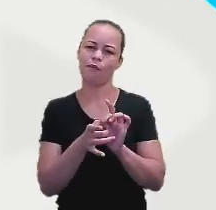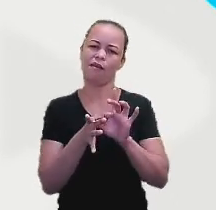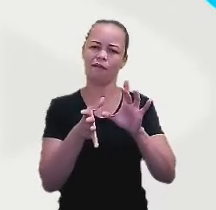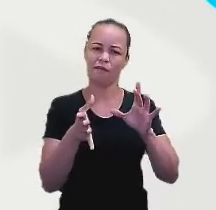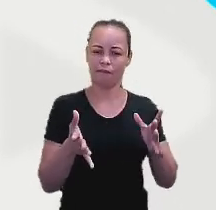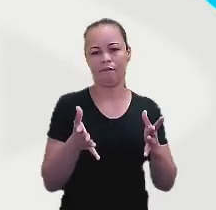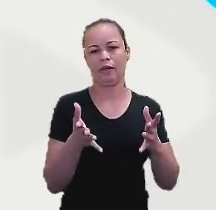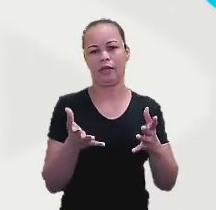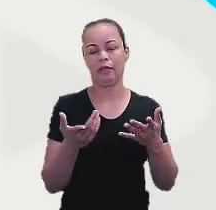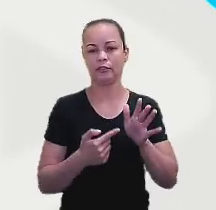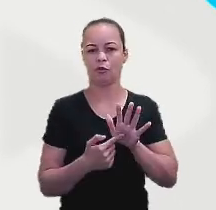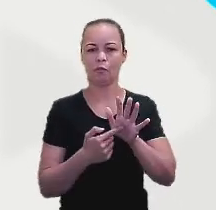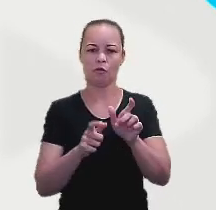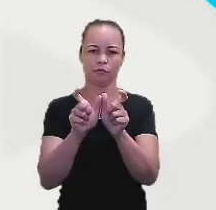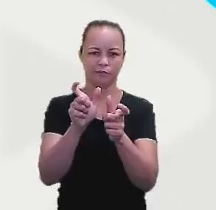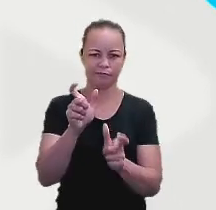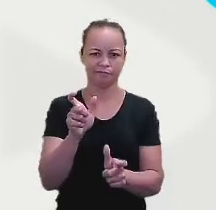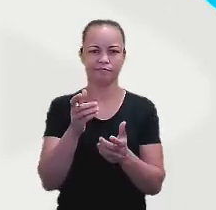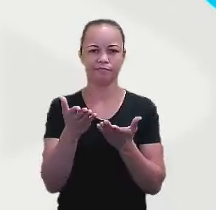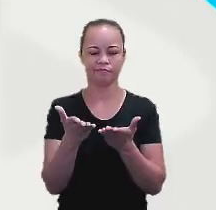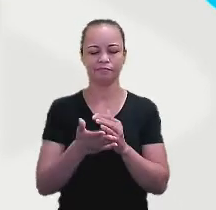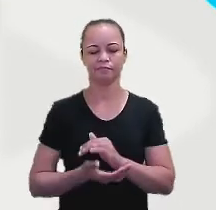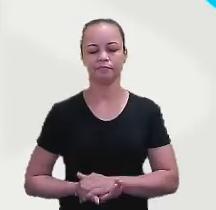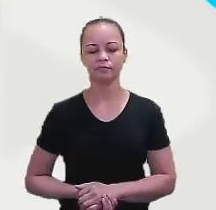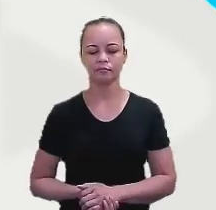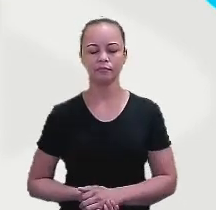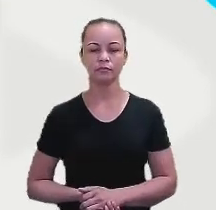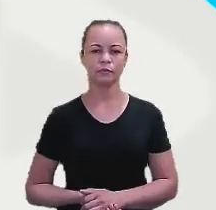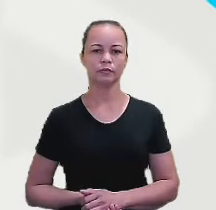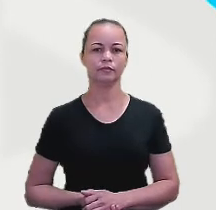a presença do verbete.